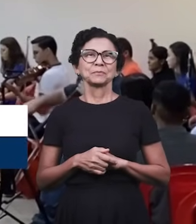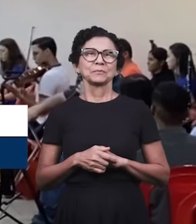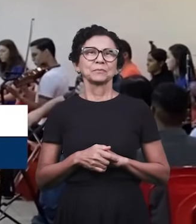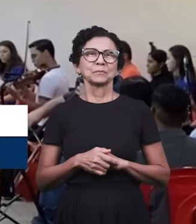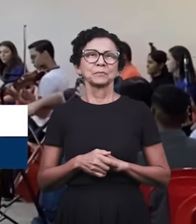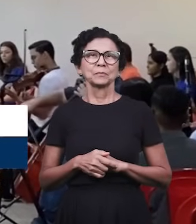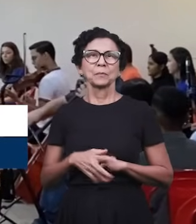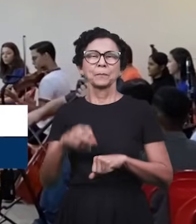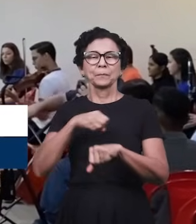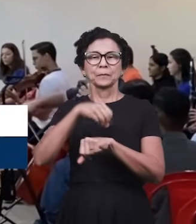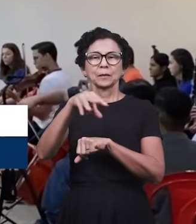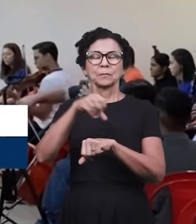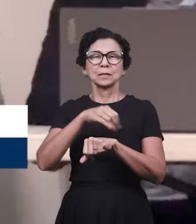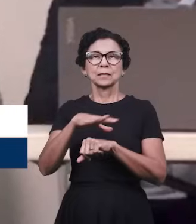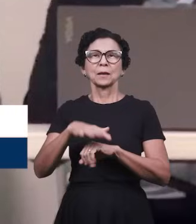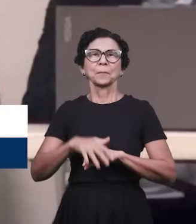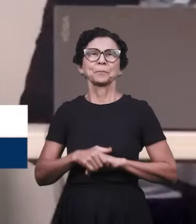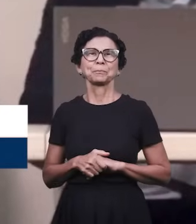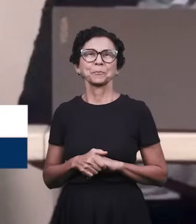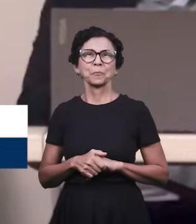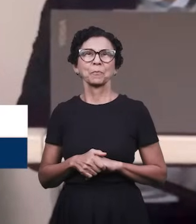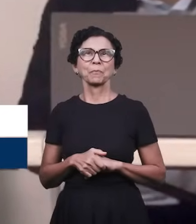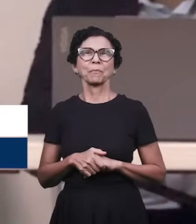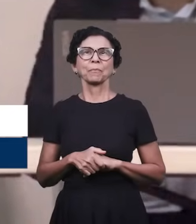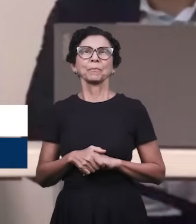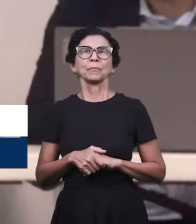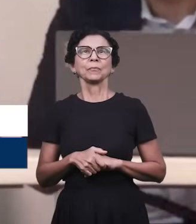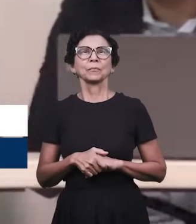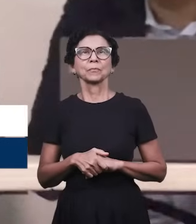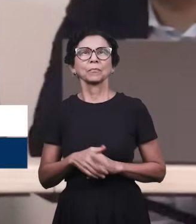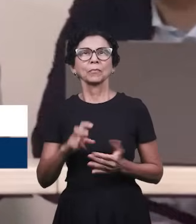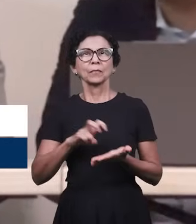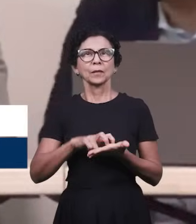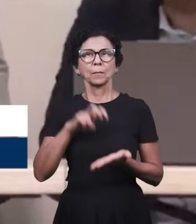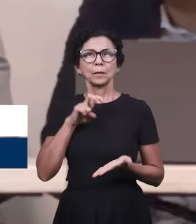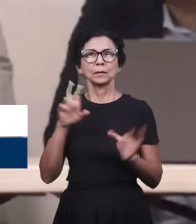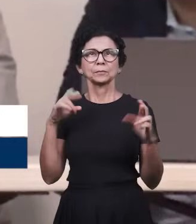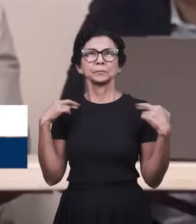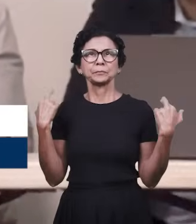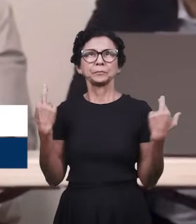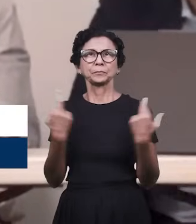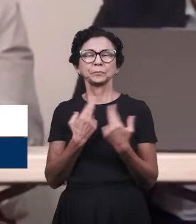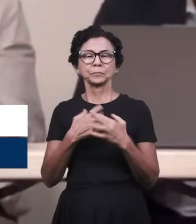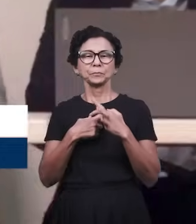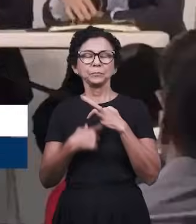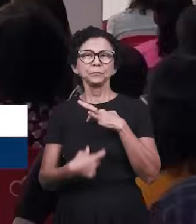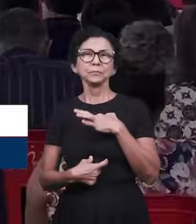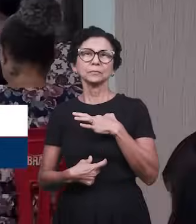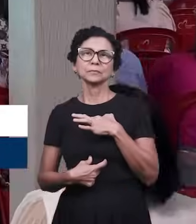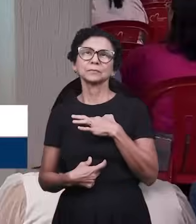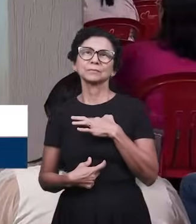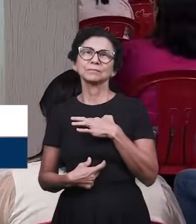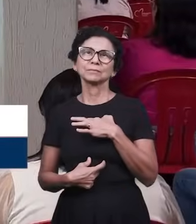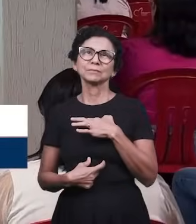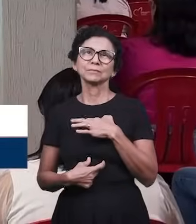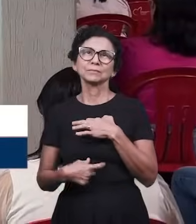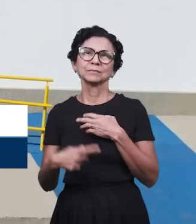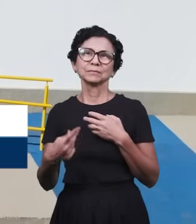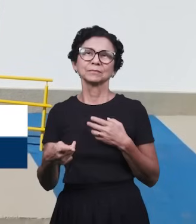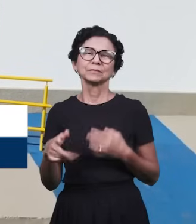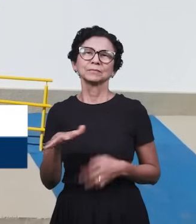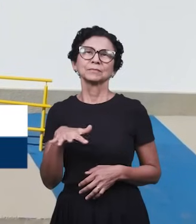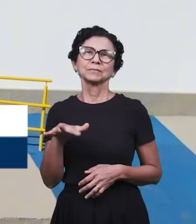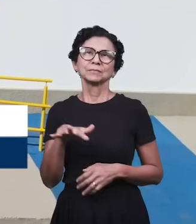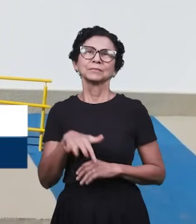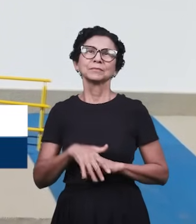para professores e pais. E hoje de manhã nós estamos tendo agora uma reunião com os obreiros aqui da nossa área e o Senhor tem nos dado uma grande